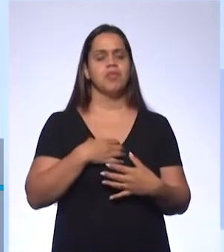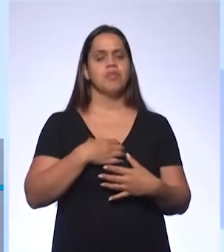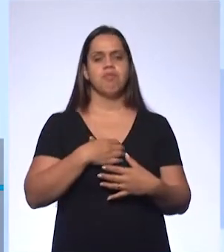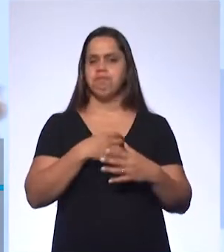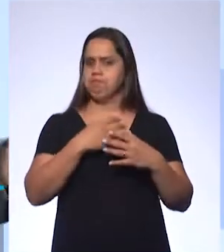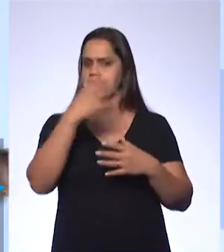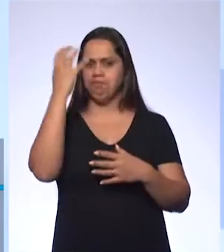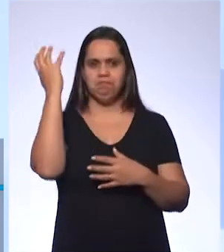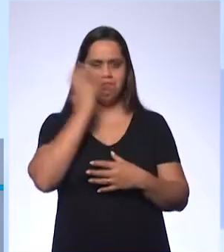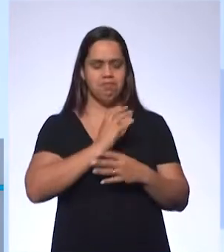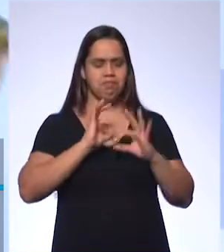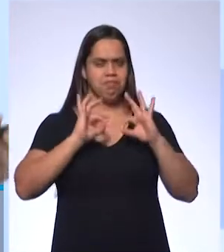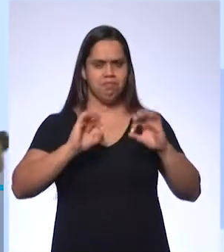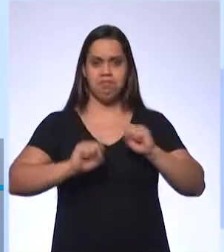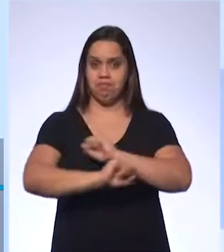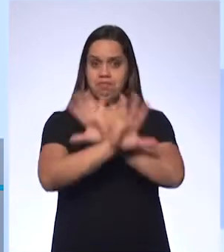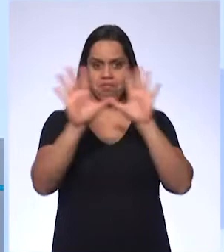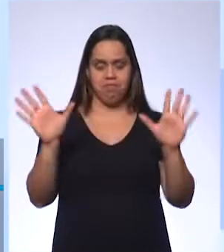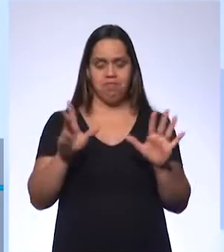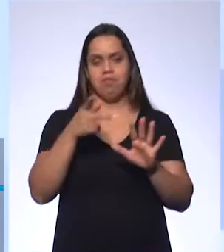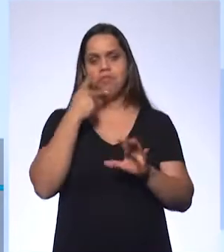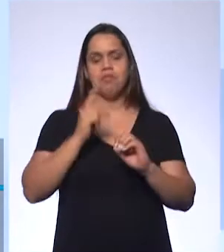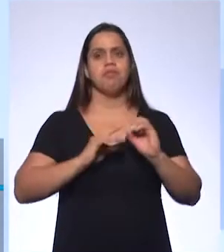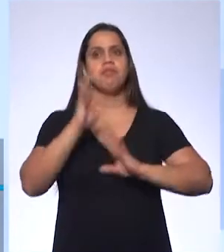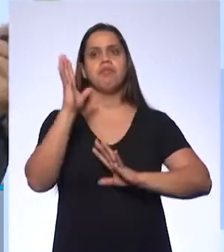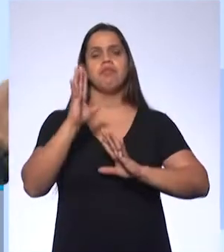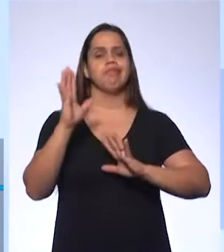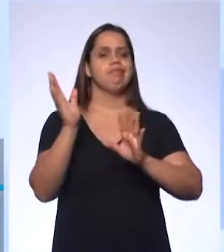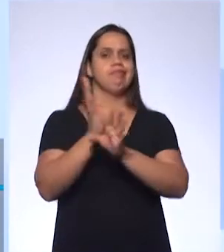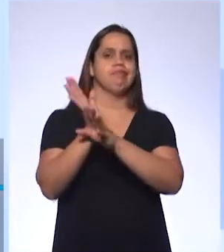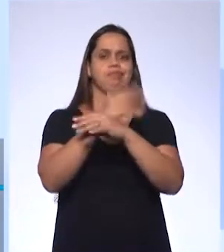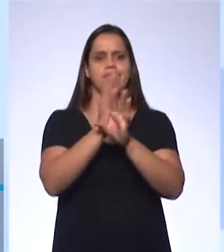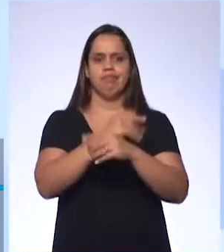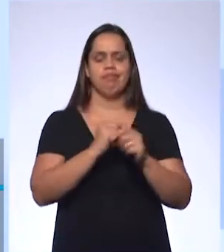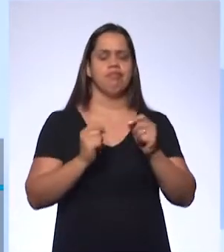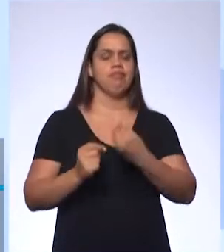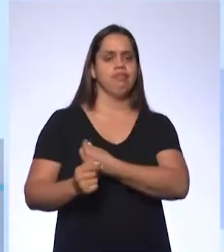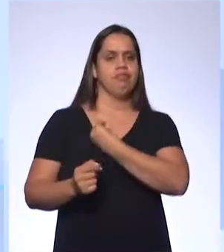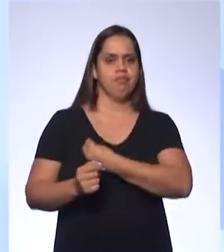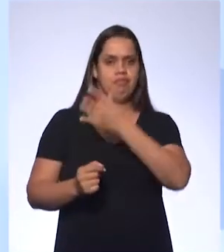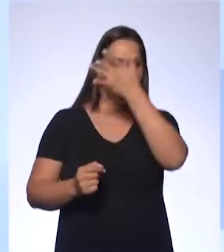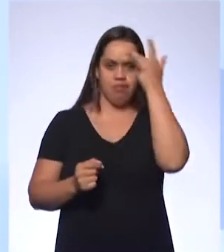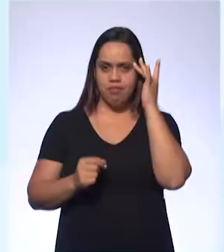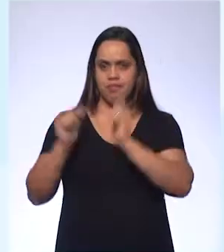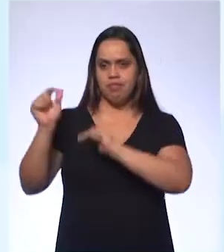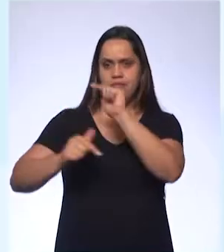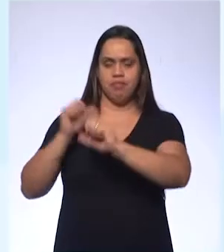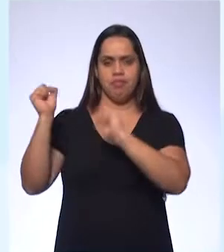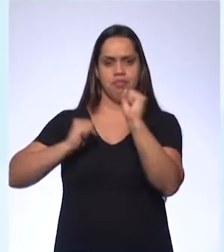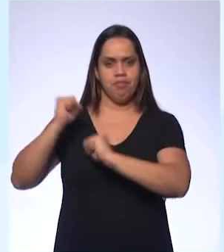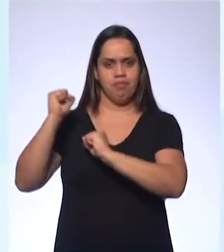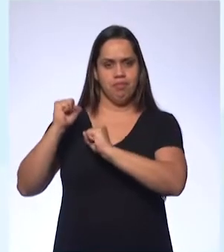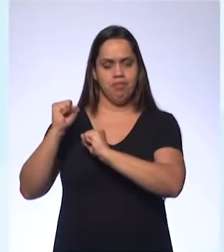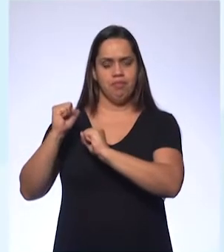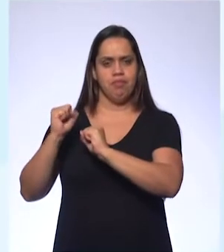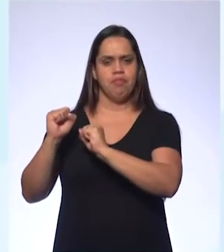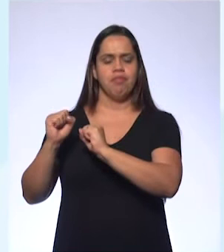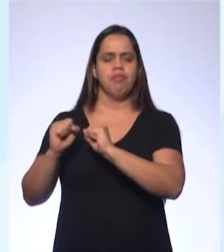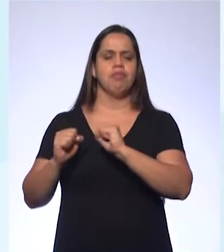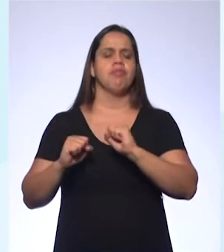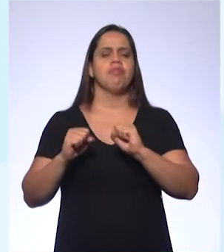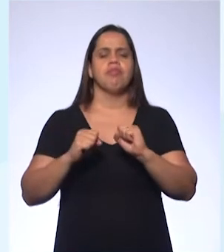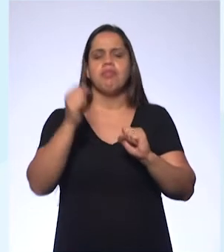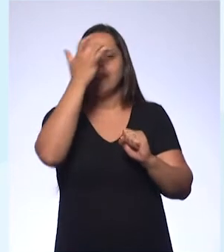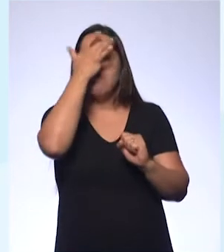aí a confusão, né, a vida entre operários, né, cidadãos comuns,